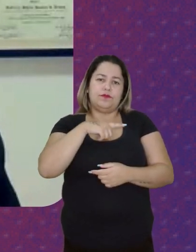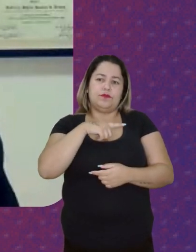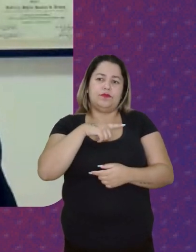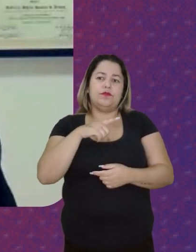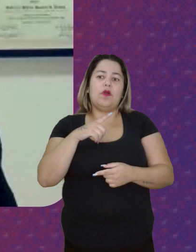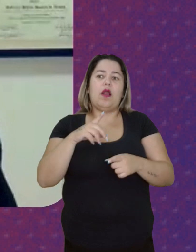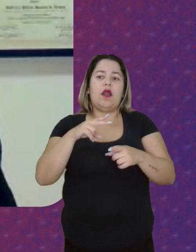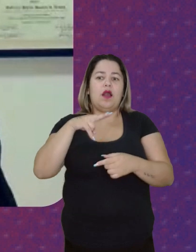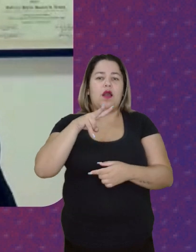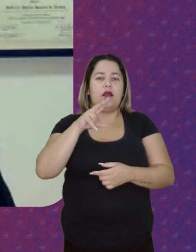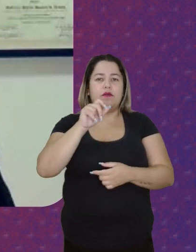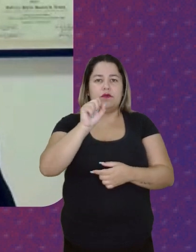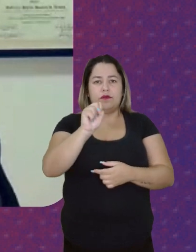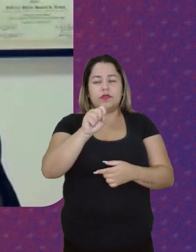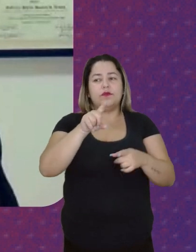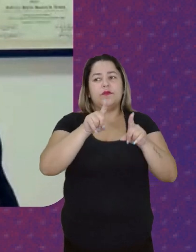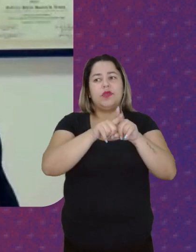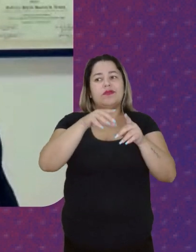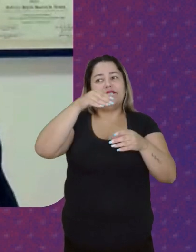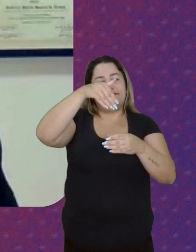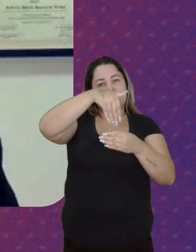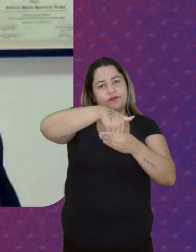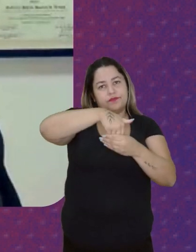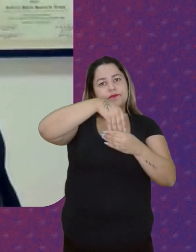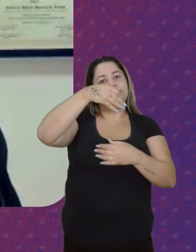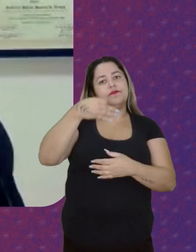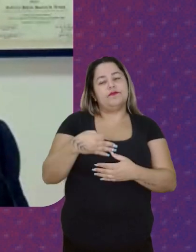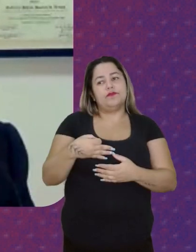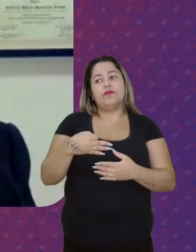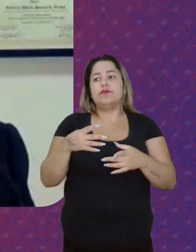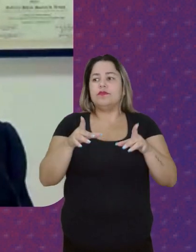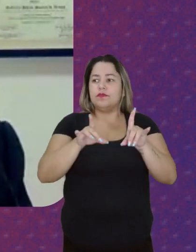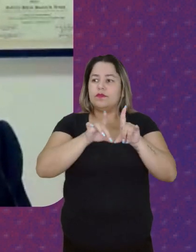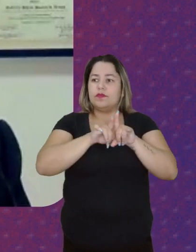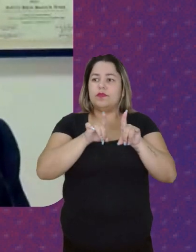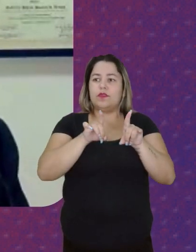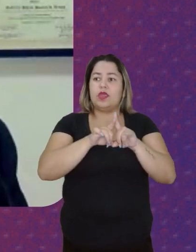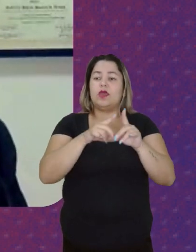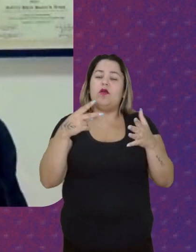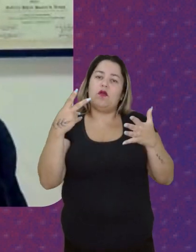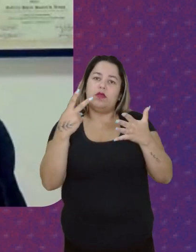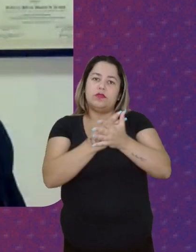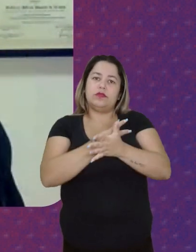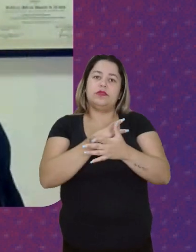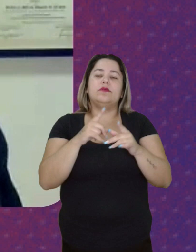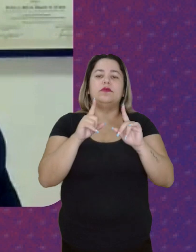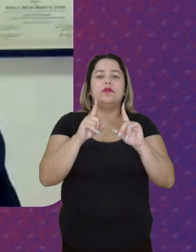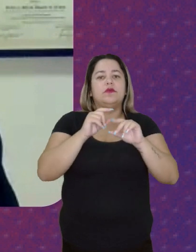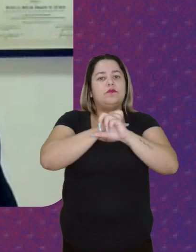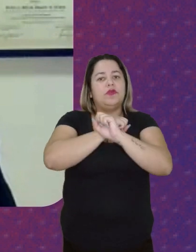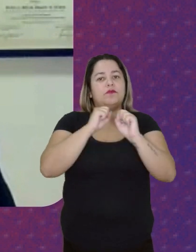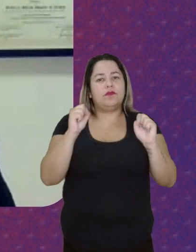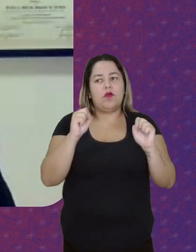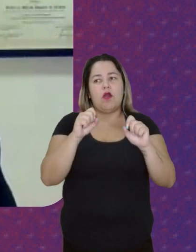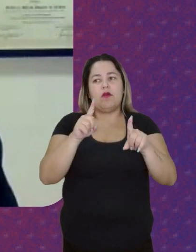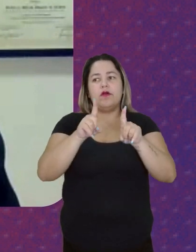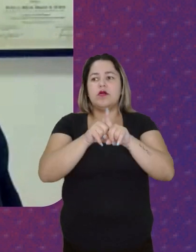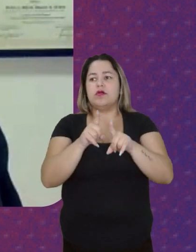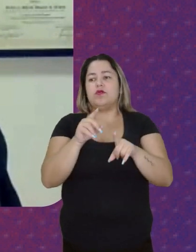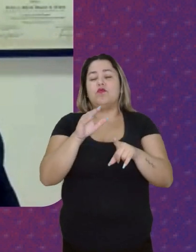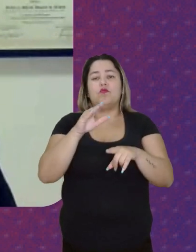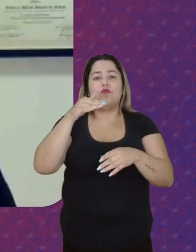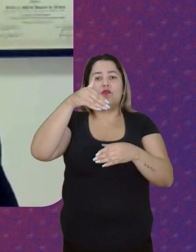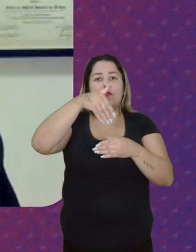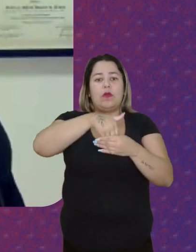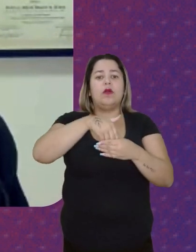do Legislativo pelo voto proporcional, o que acontecia é que era possível que alguns puxadores de voto de